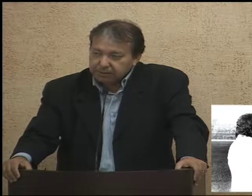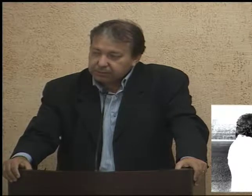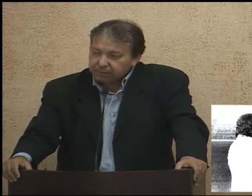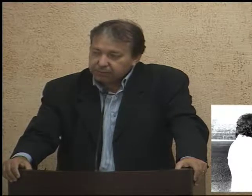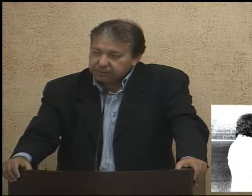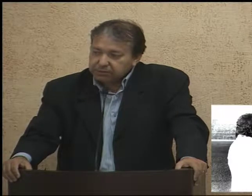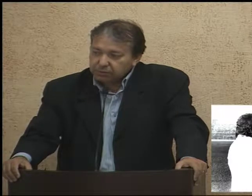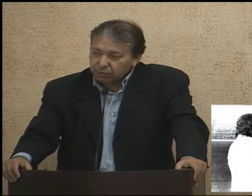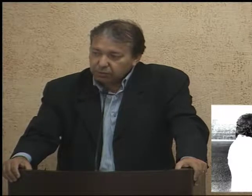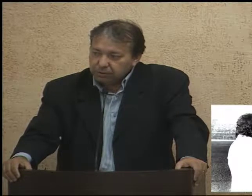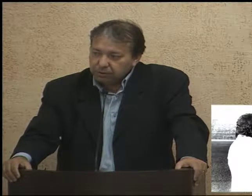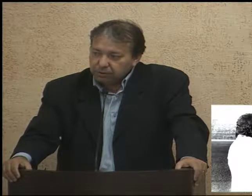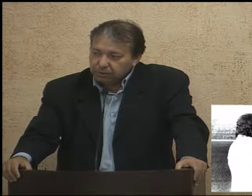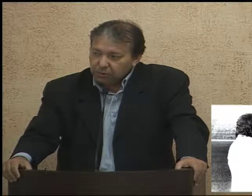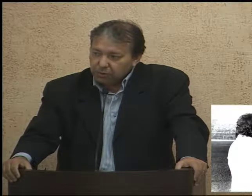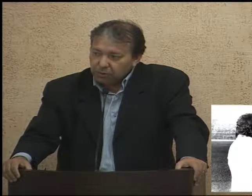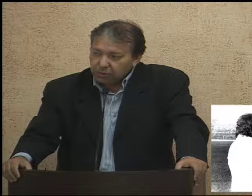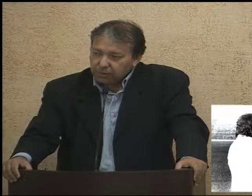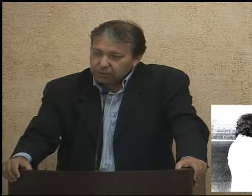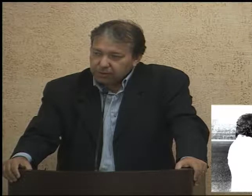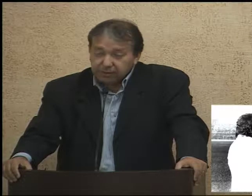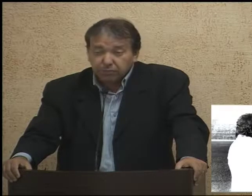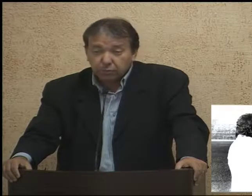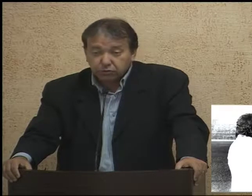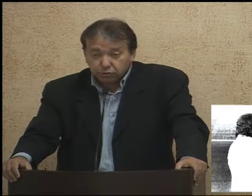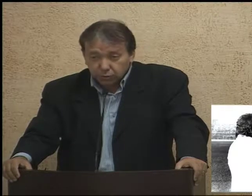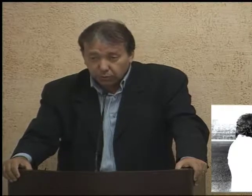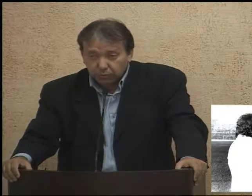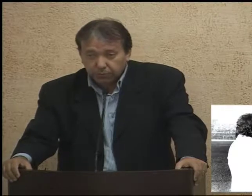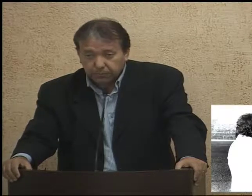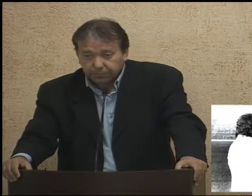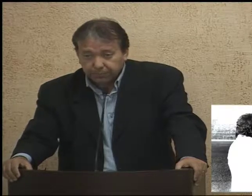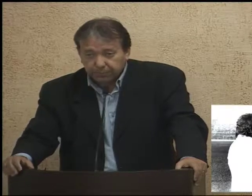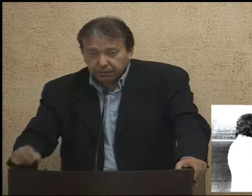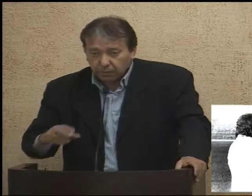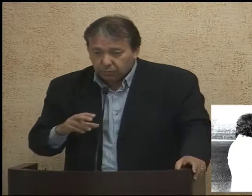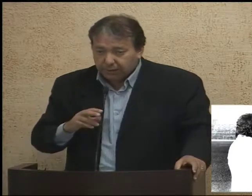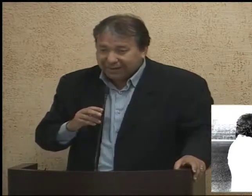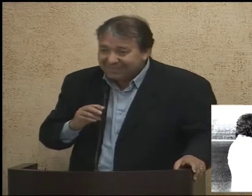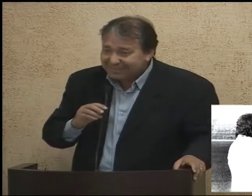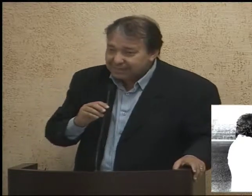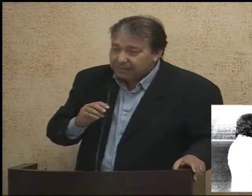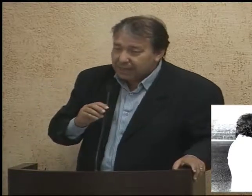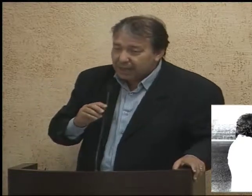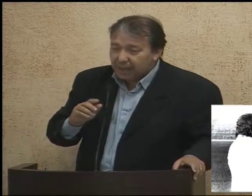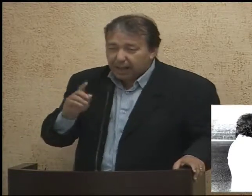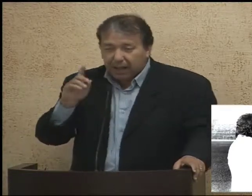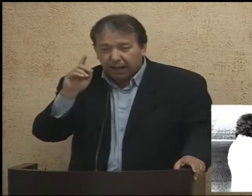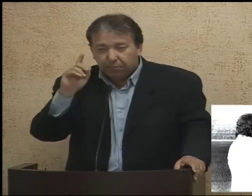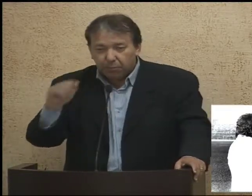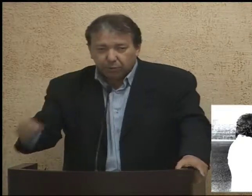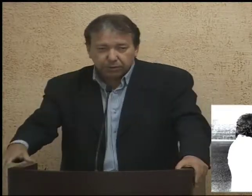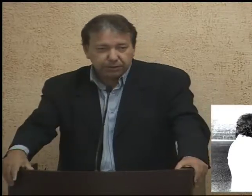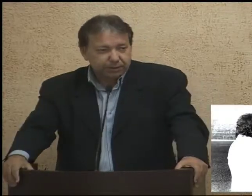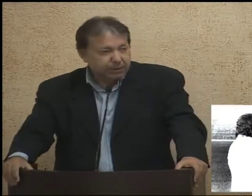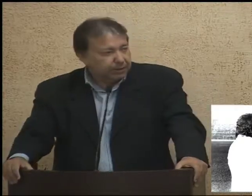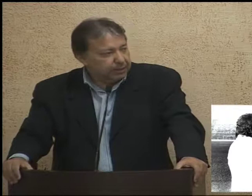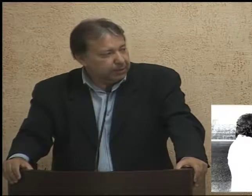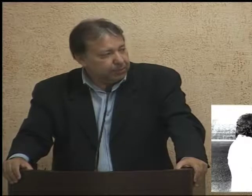que sempre ensinou e demonstrou um grande